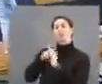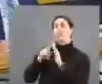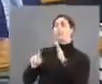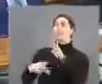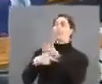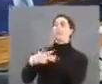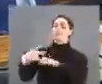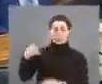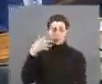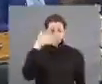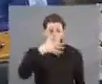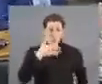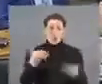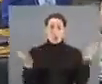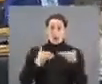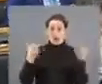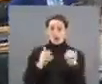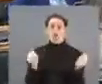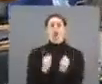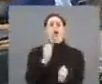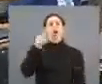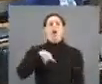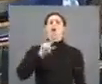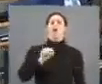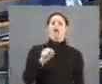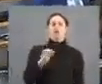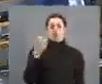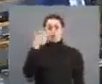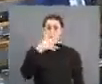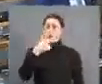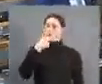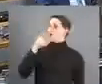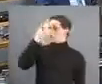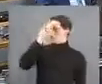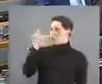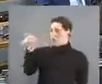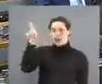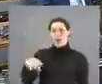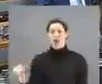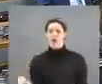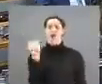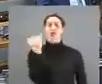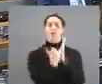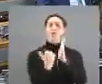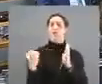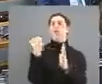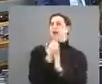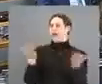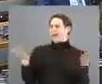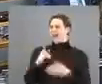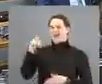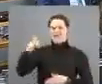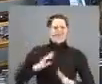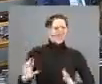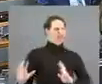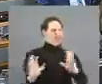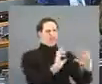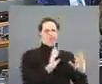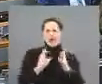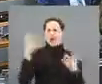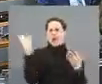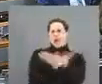oitiva do depoente que está aqui, é que o depoimento de Vossa Senhoria é tão importante que este caos histérico que